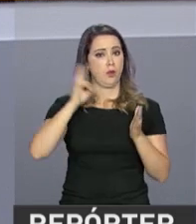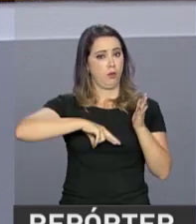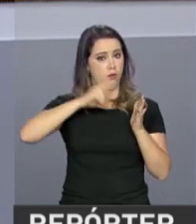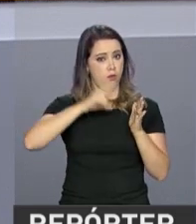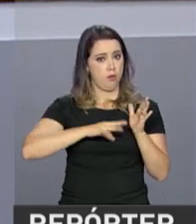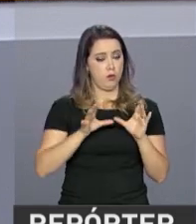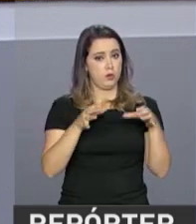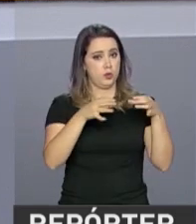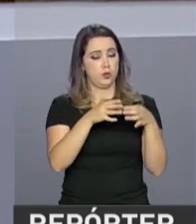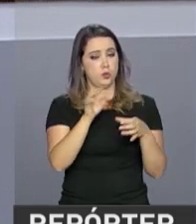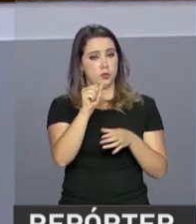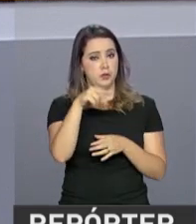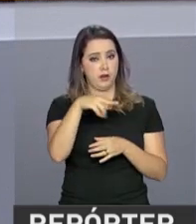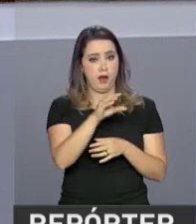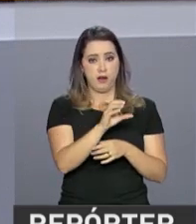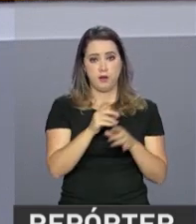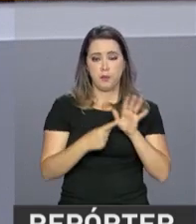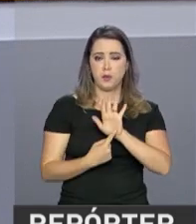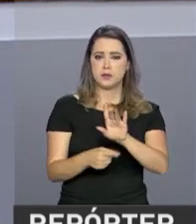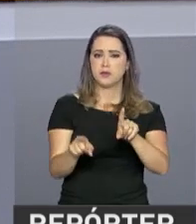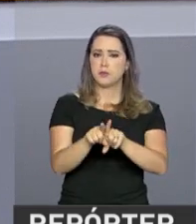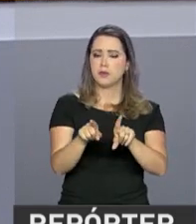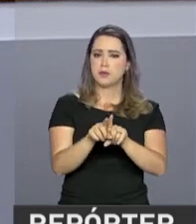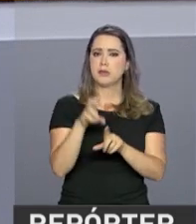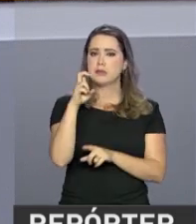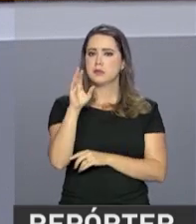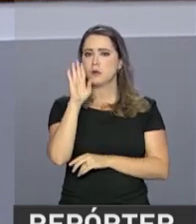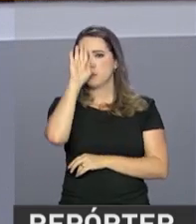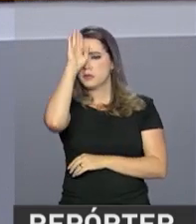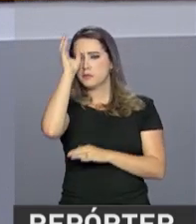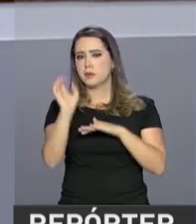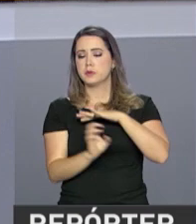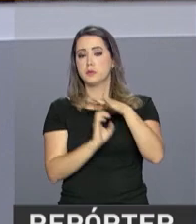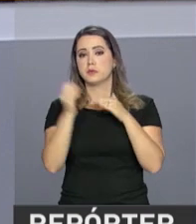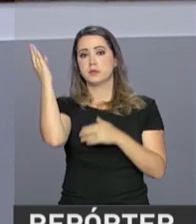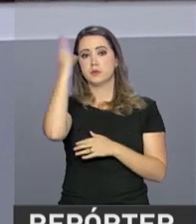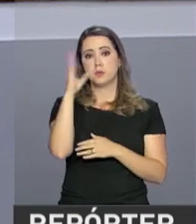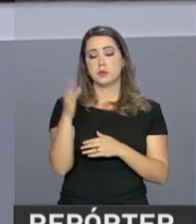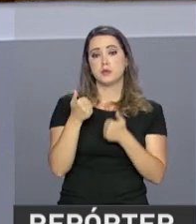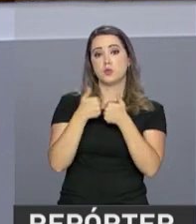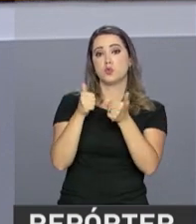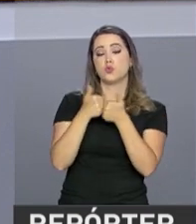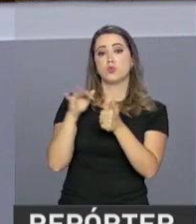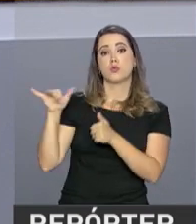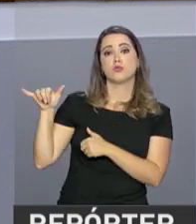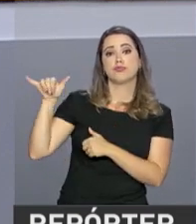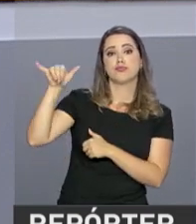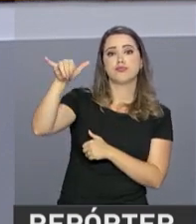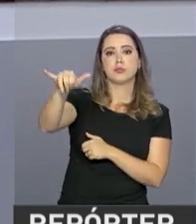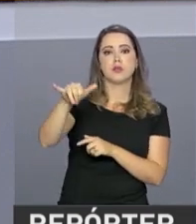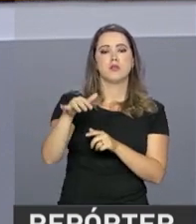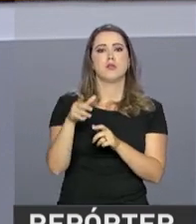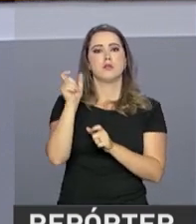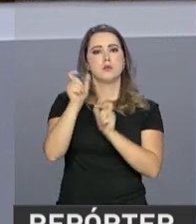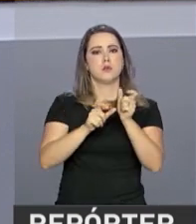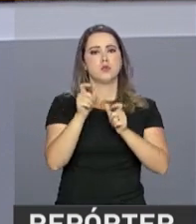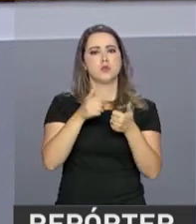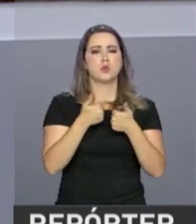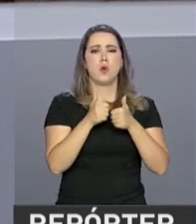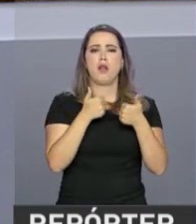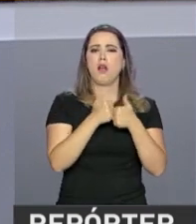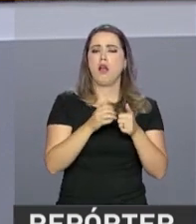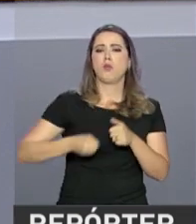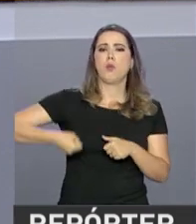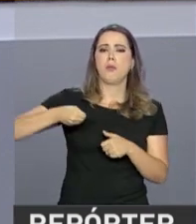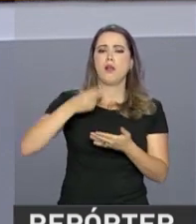relatório da agência também mostra que as cinco principais empresas brasileiras de transporte aéreo público de passageiro carga e mala